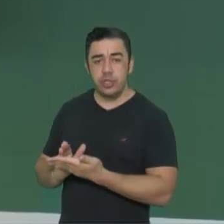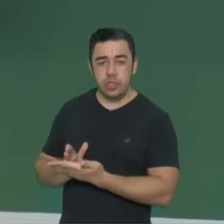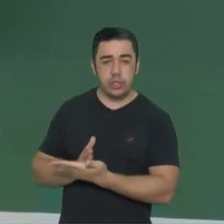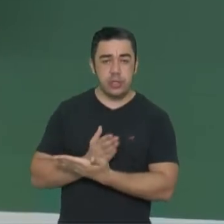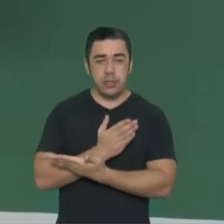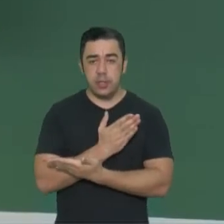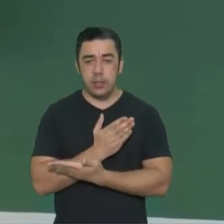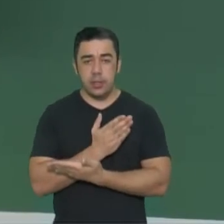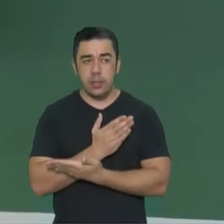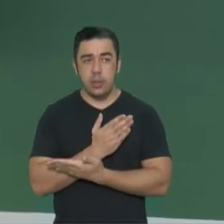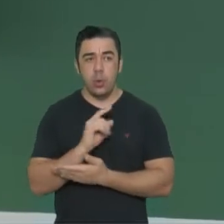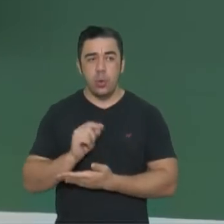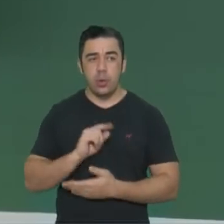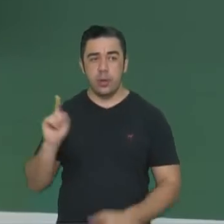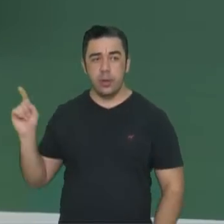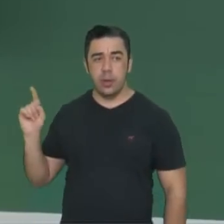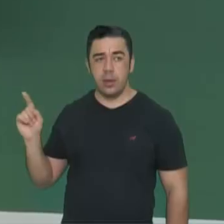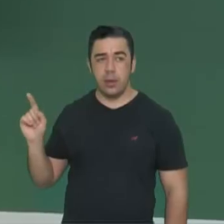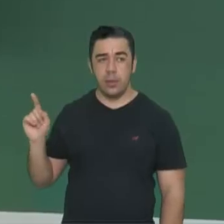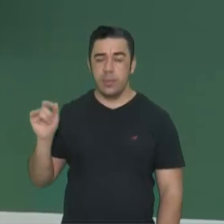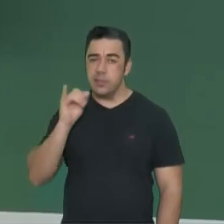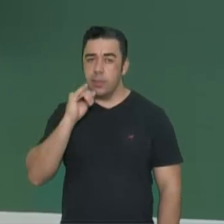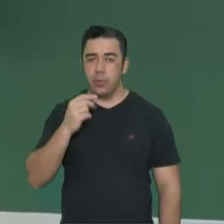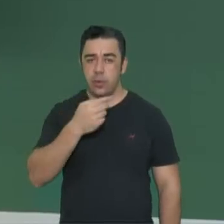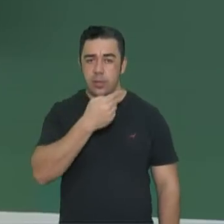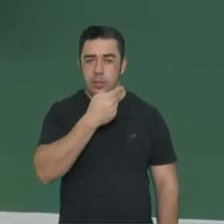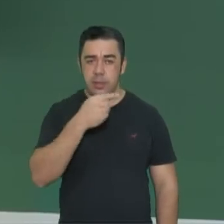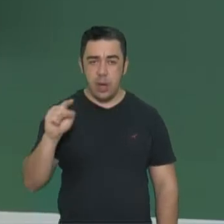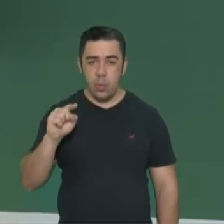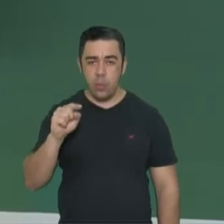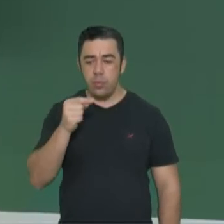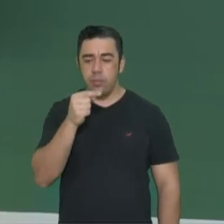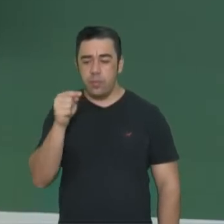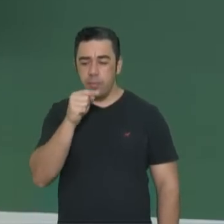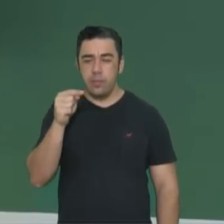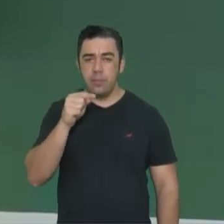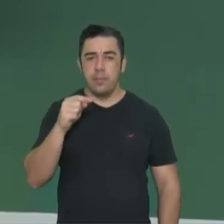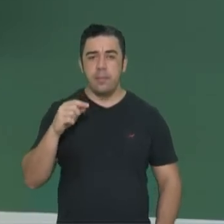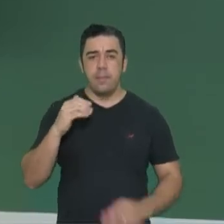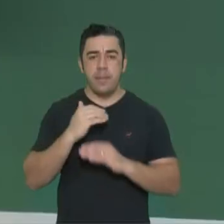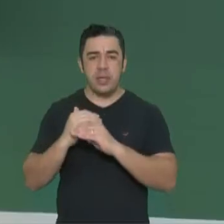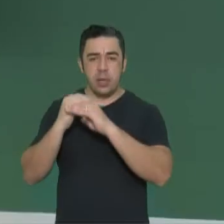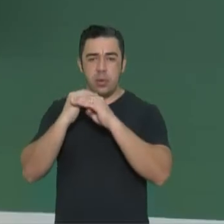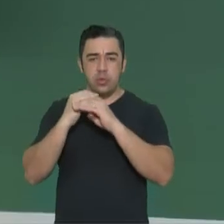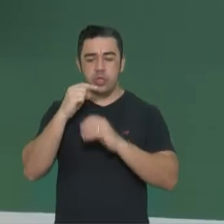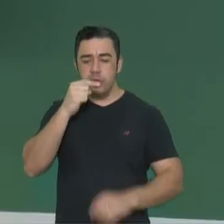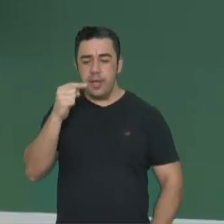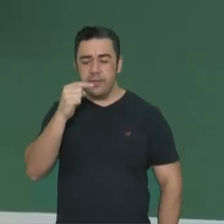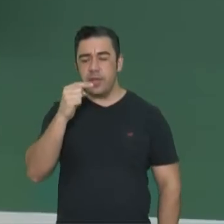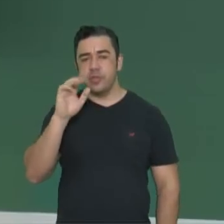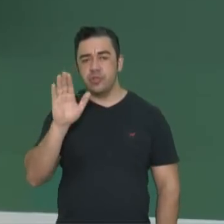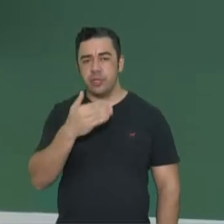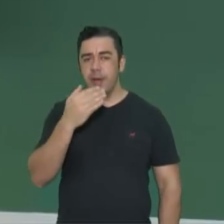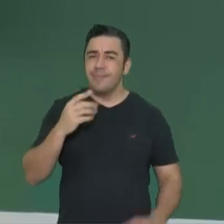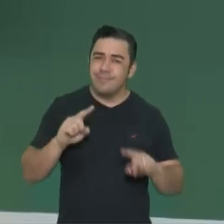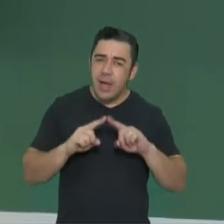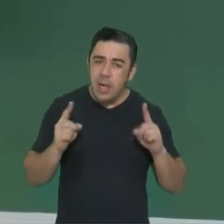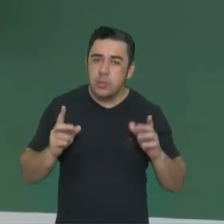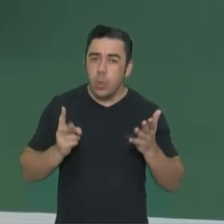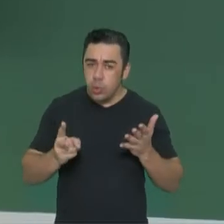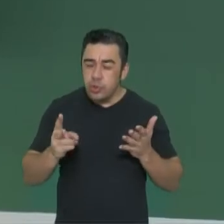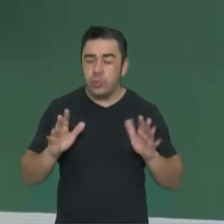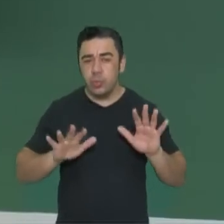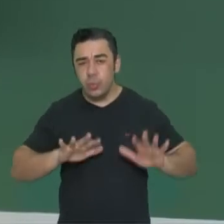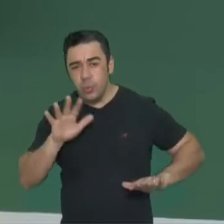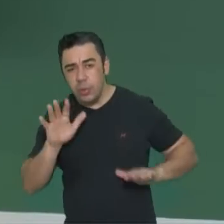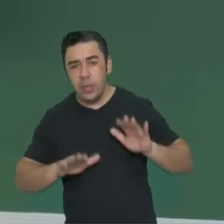exclua o hífen de palavras como não verbal, não padrão, certo? Mas é que isso é muito polêmico, está aparecendo aqui, mas é muito